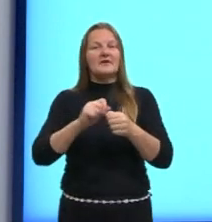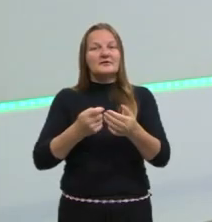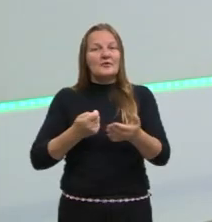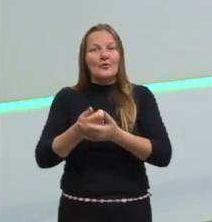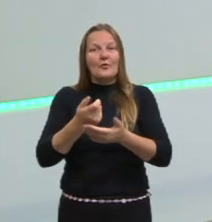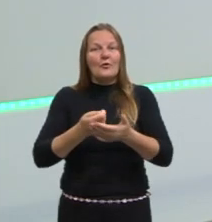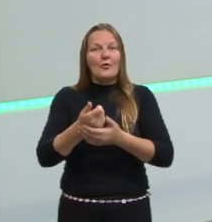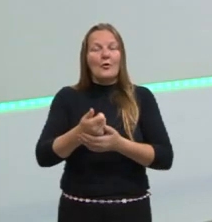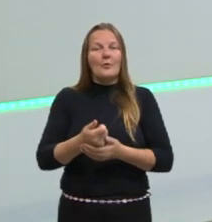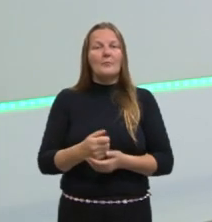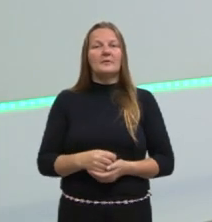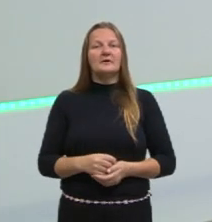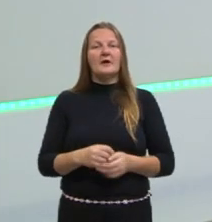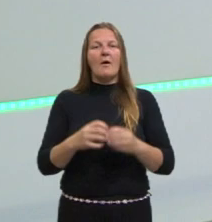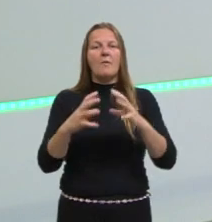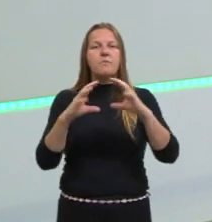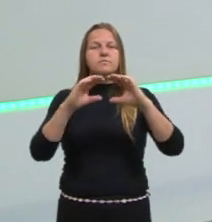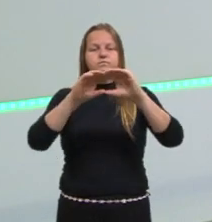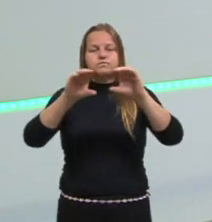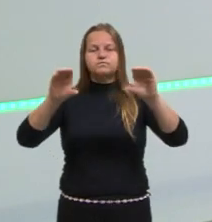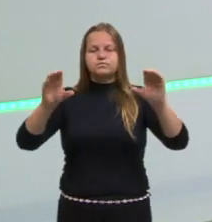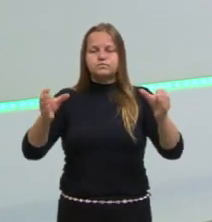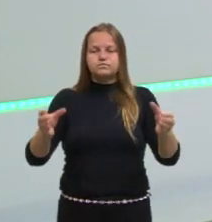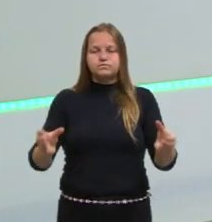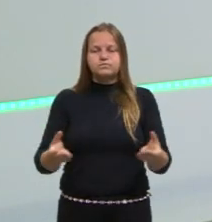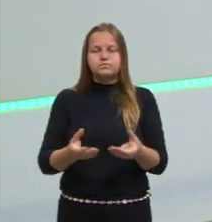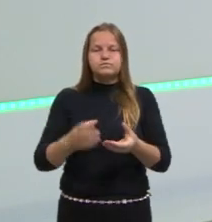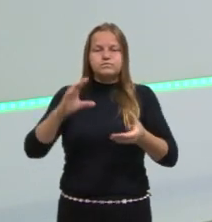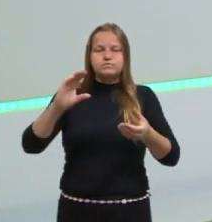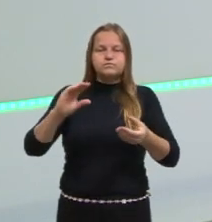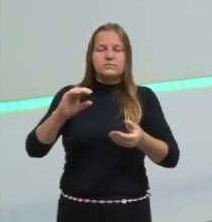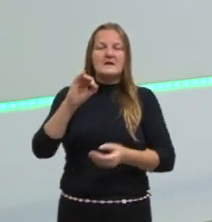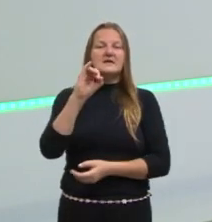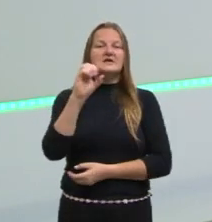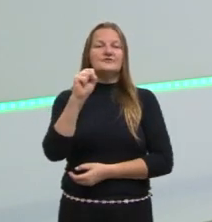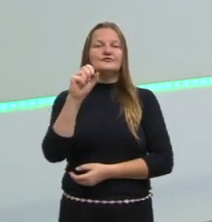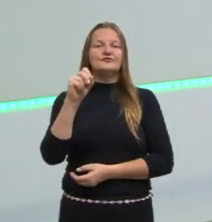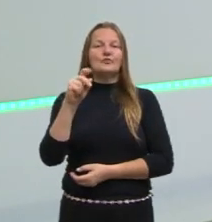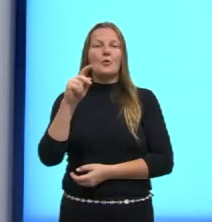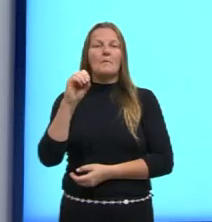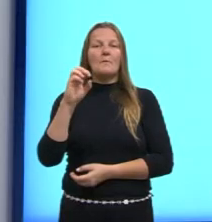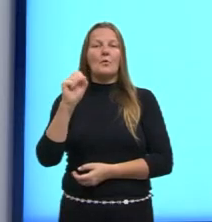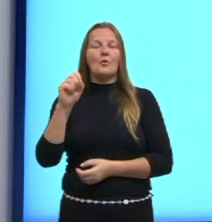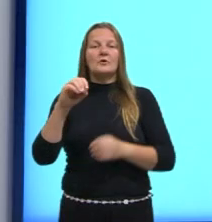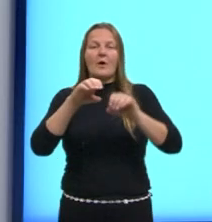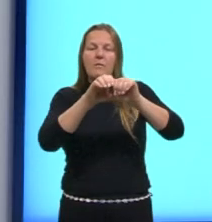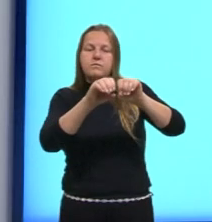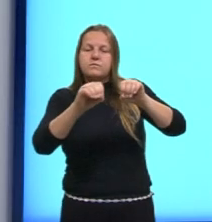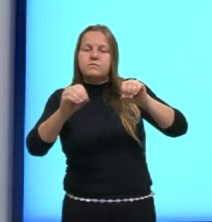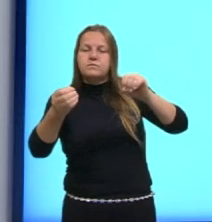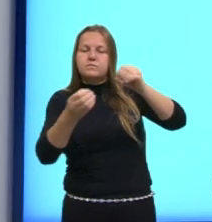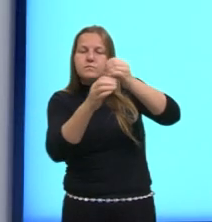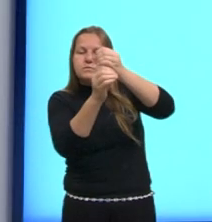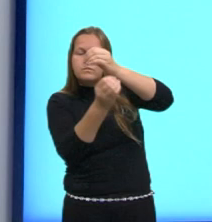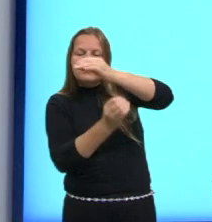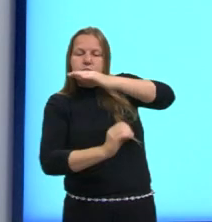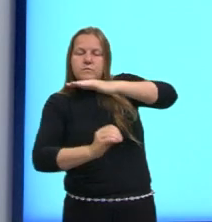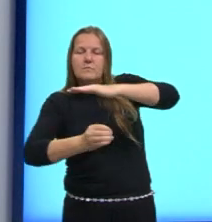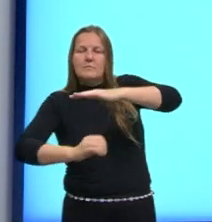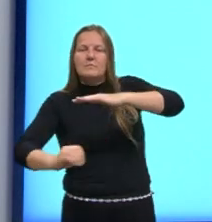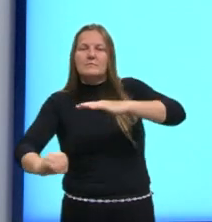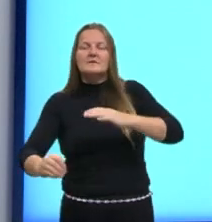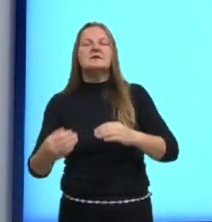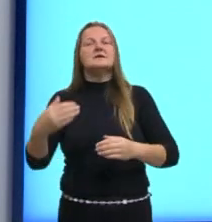e vem aquele excesso de isopor polímero nas tubulações enfim eles estão muito